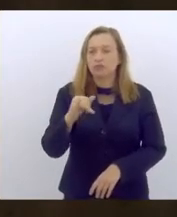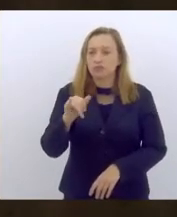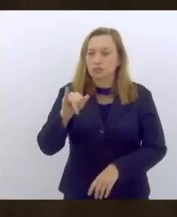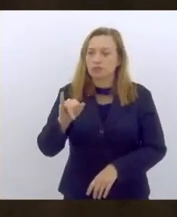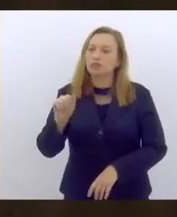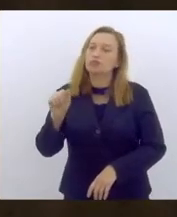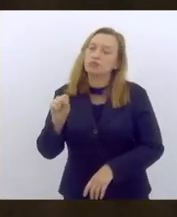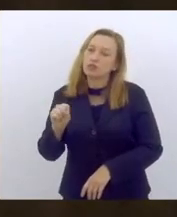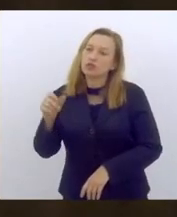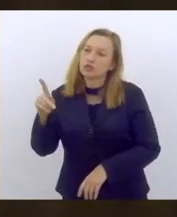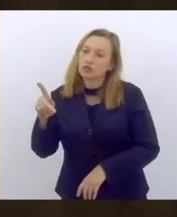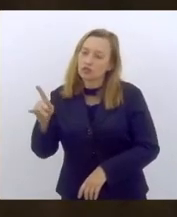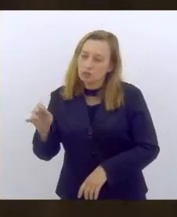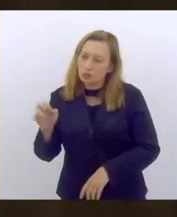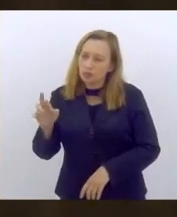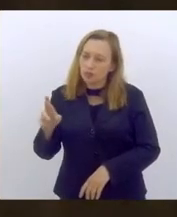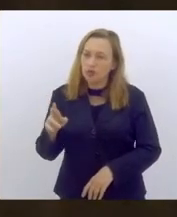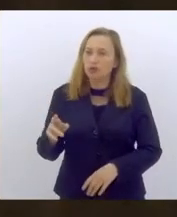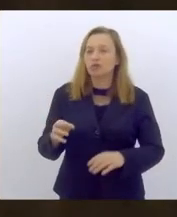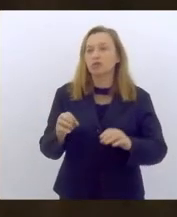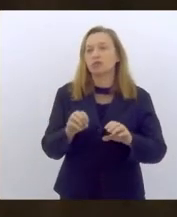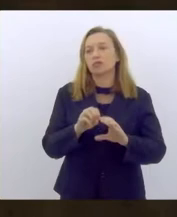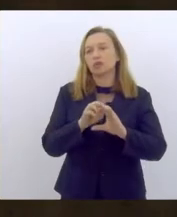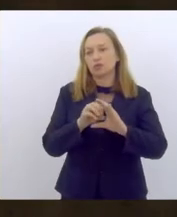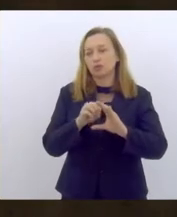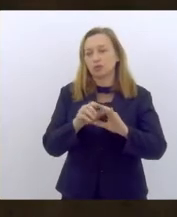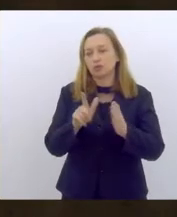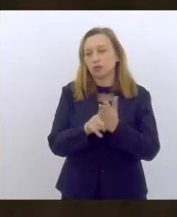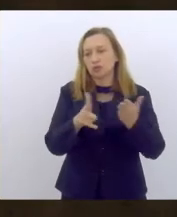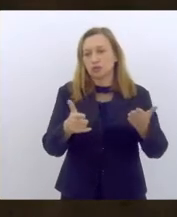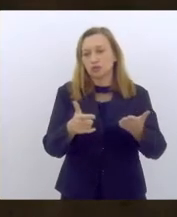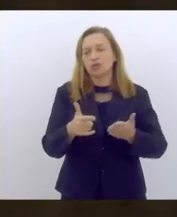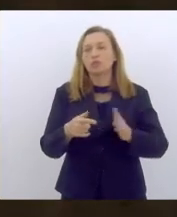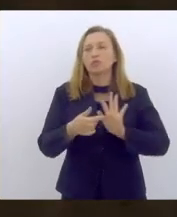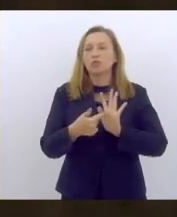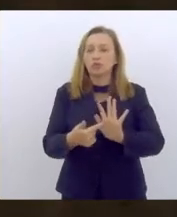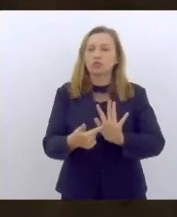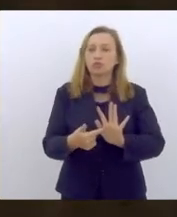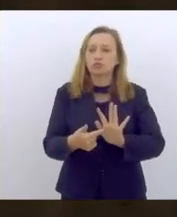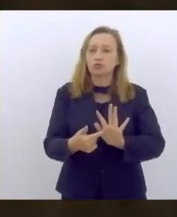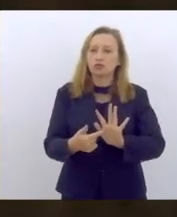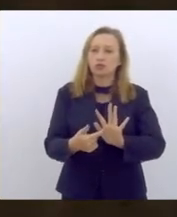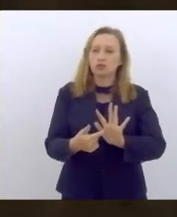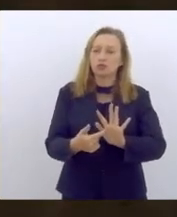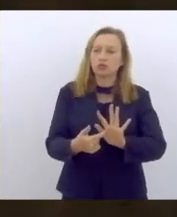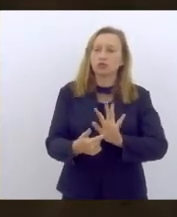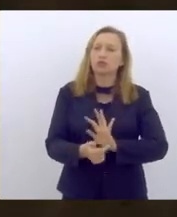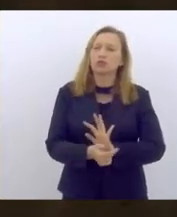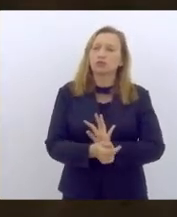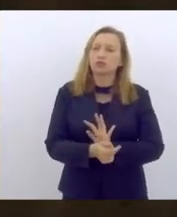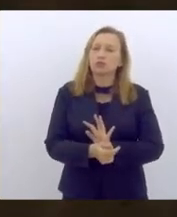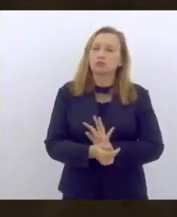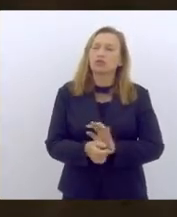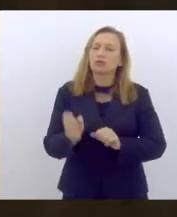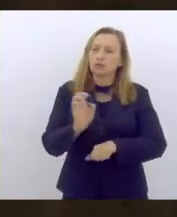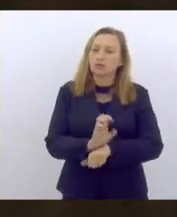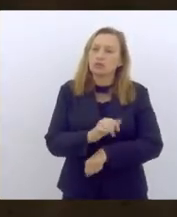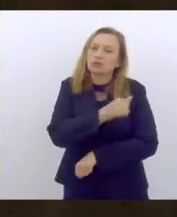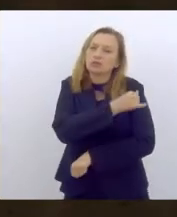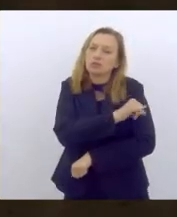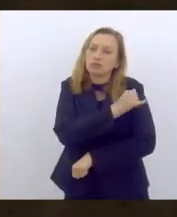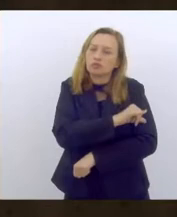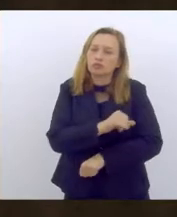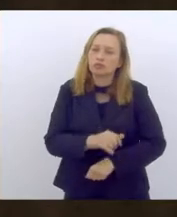o objetivo pelo Globo a apontam que foram computados no estado do Rio de